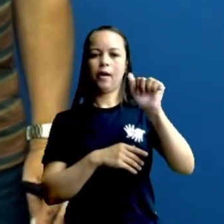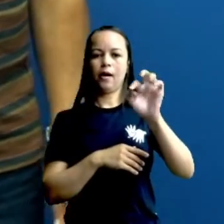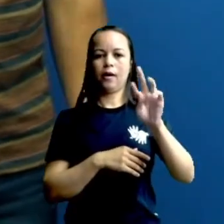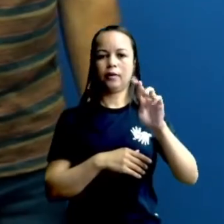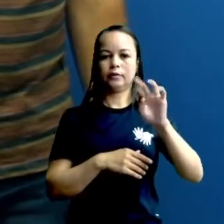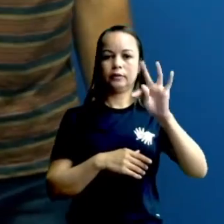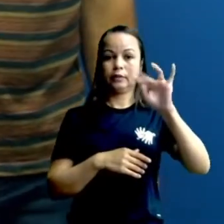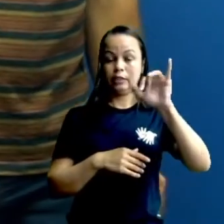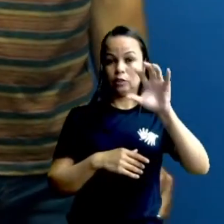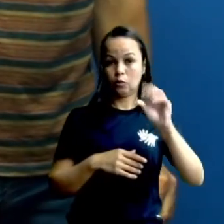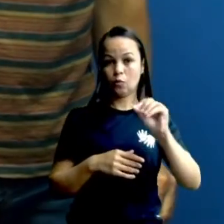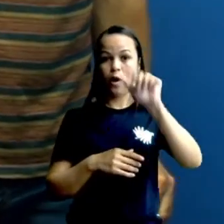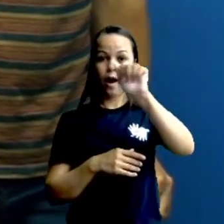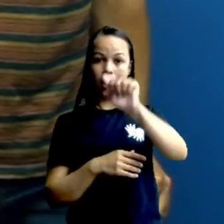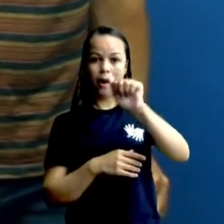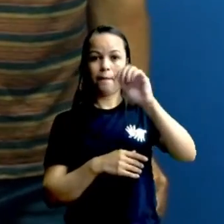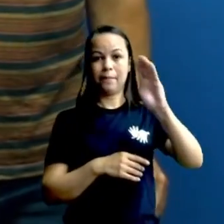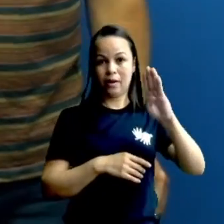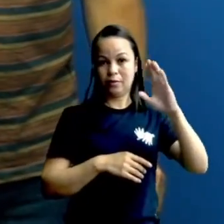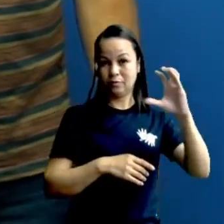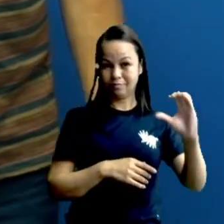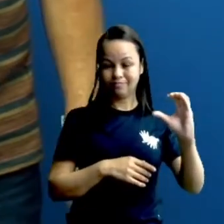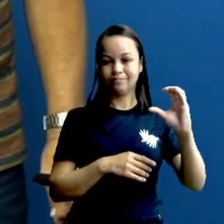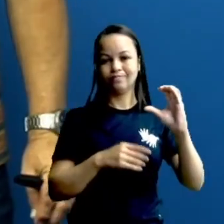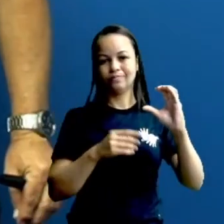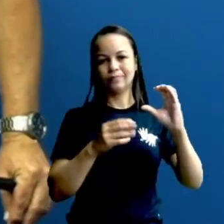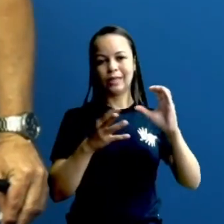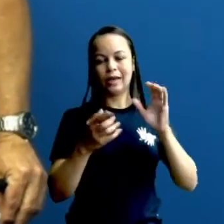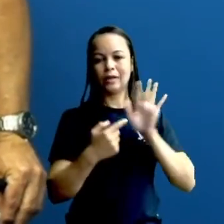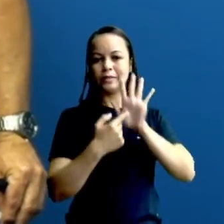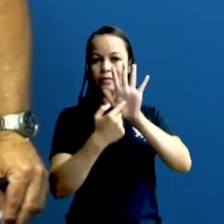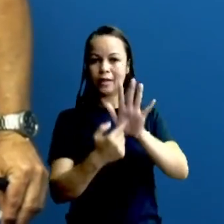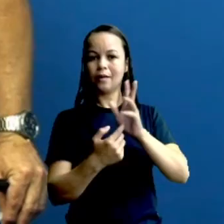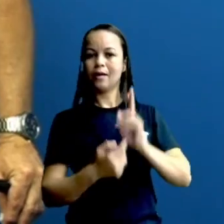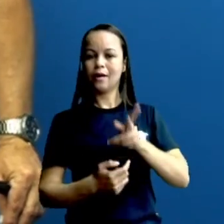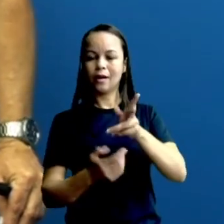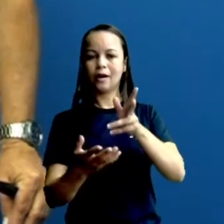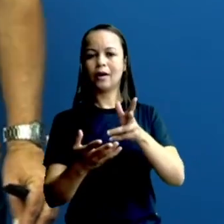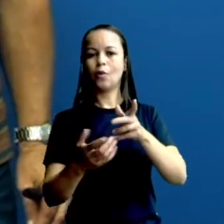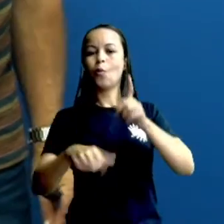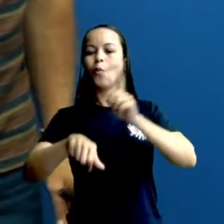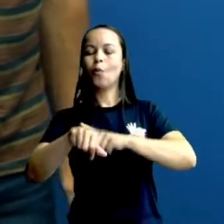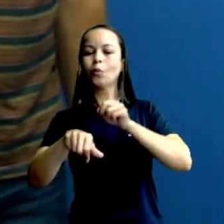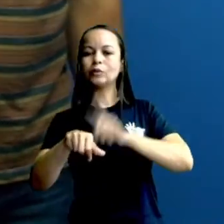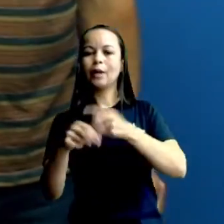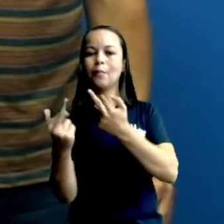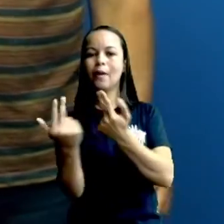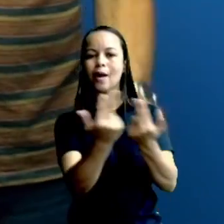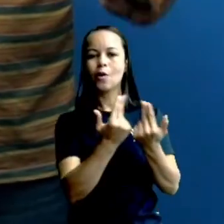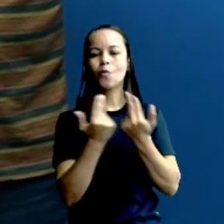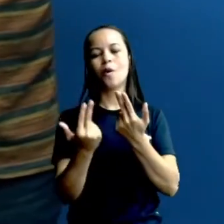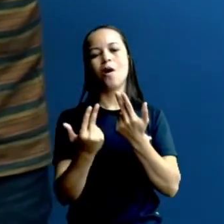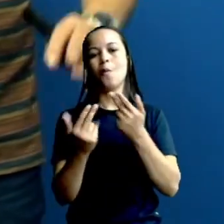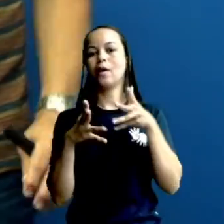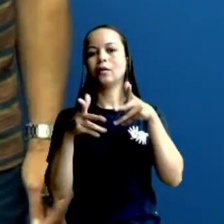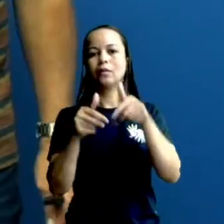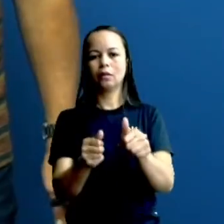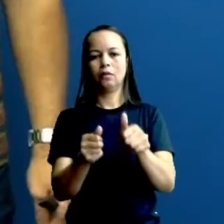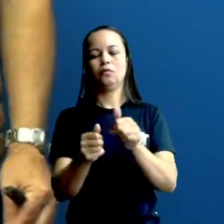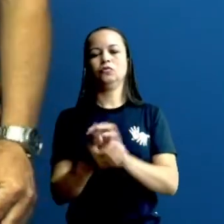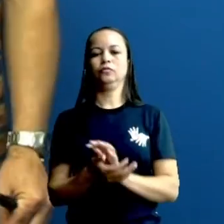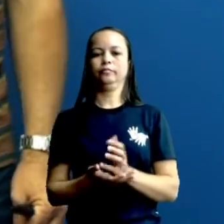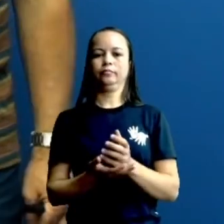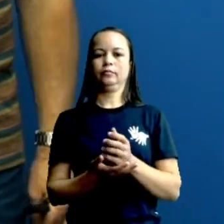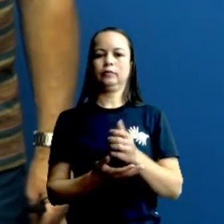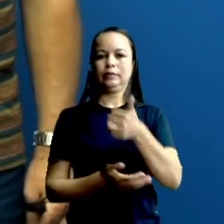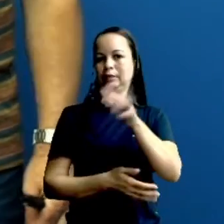o partido B e o partido C, cada vez que ele aparece, o tempo é igual para todos os partidos. Por exemplo,